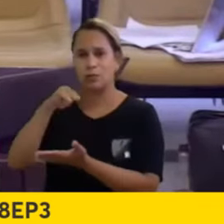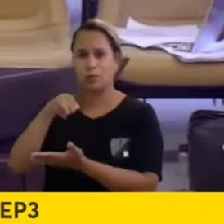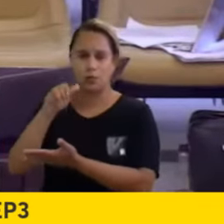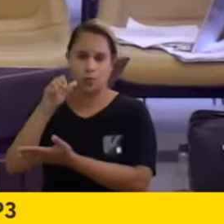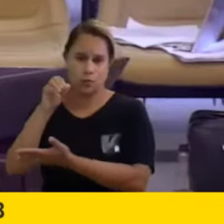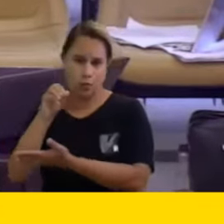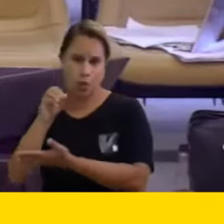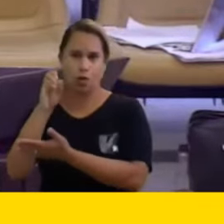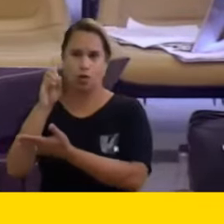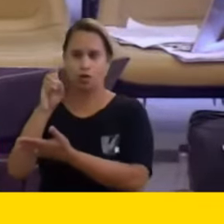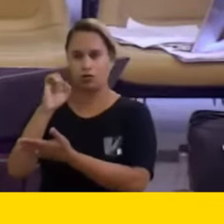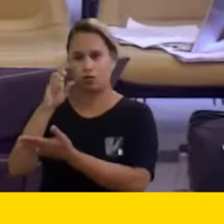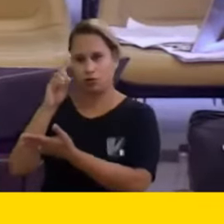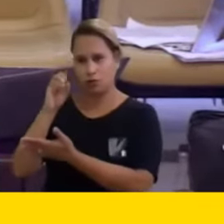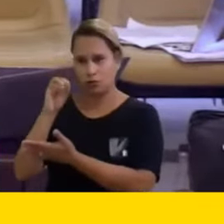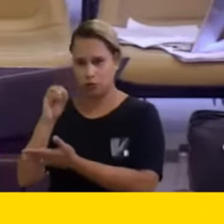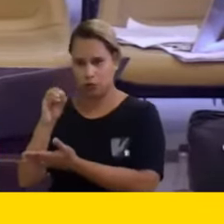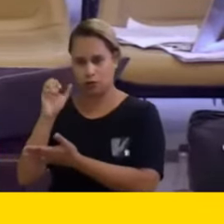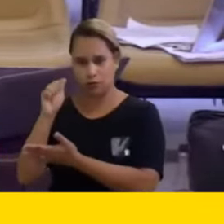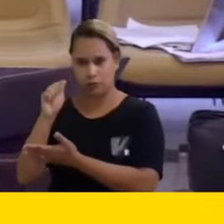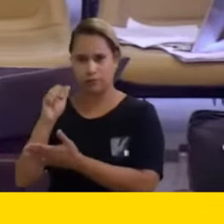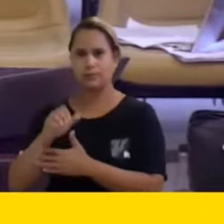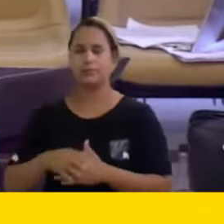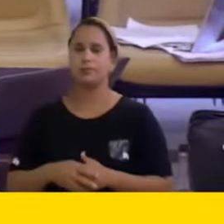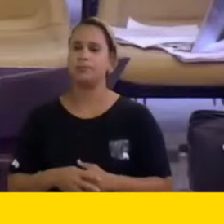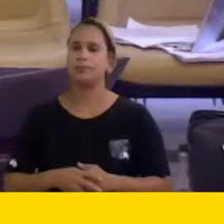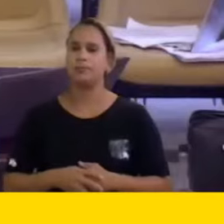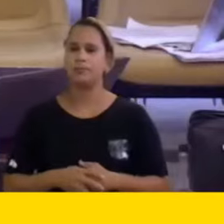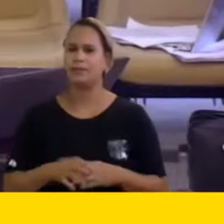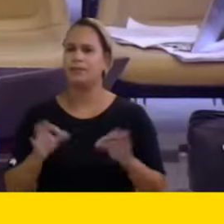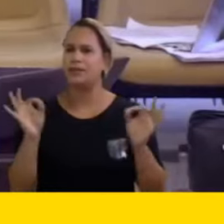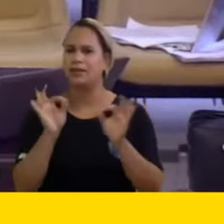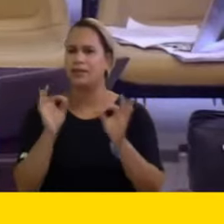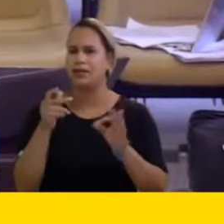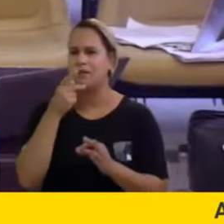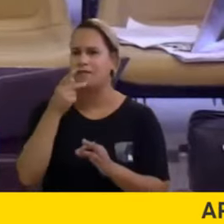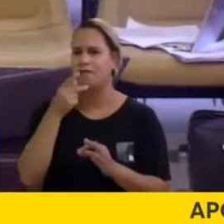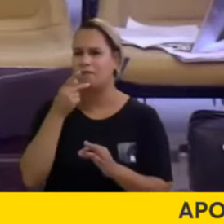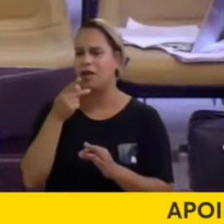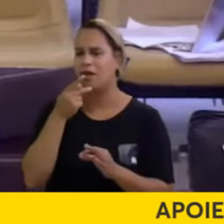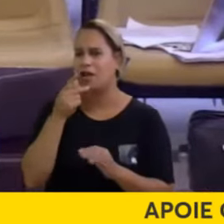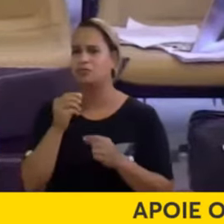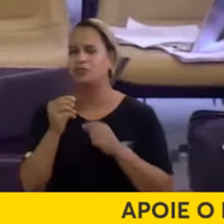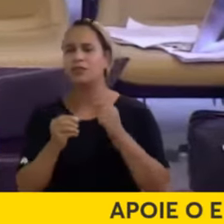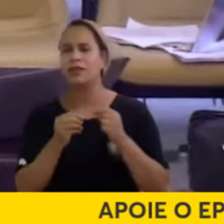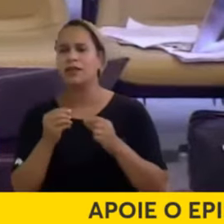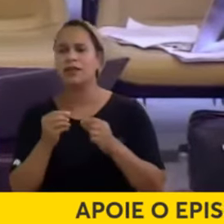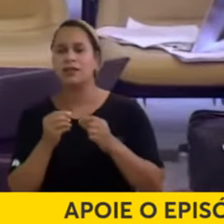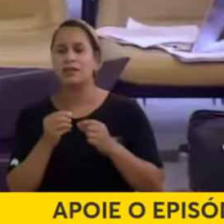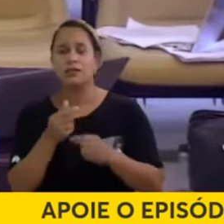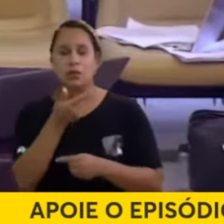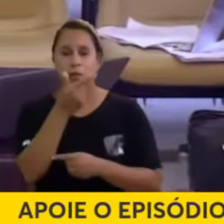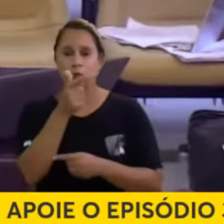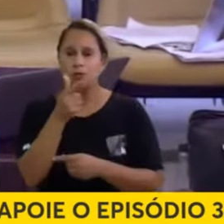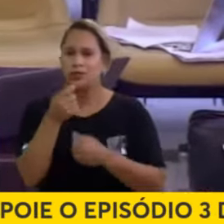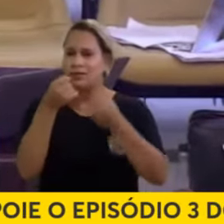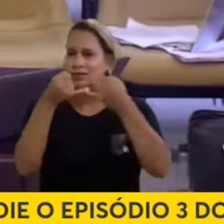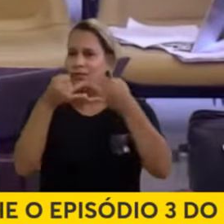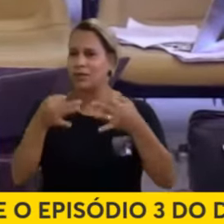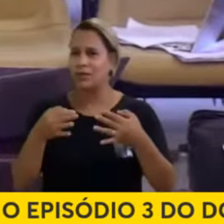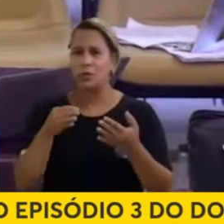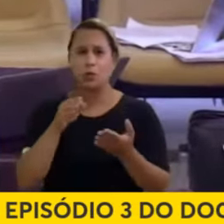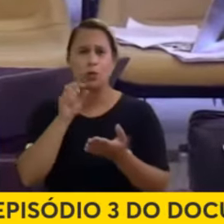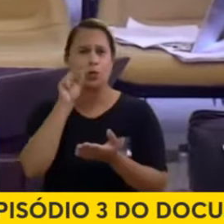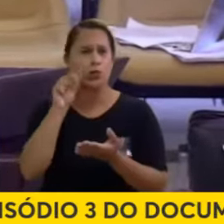é 10% é 20 é 30 é 100 é o dobro ninguém fala ninguém trata de gasto módico e não há a explicação do que é gasto módico